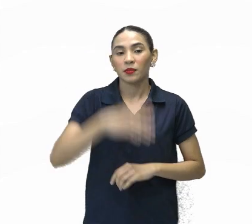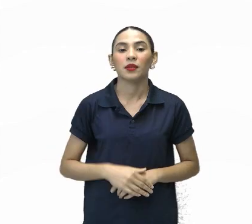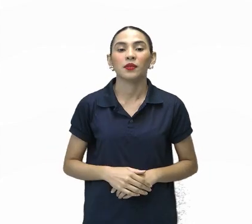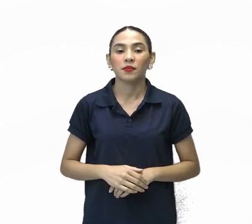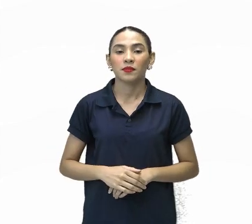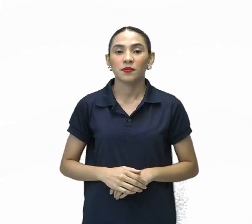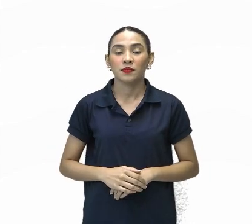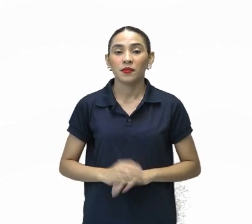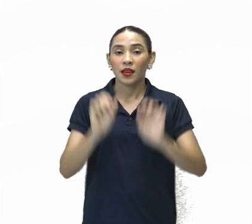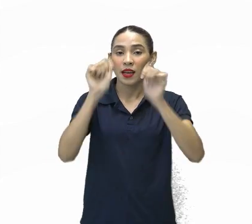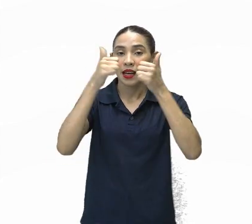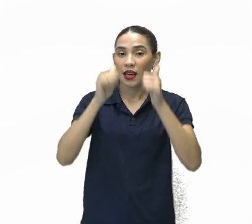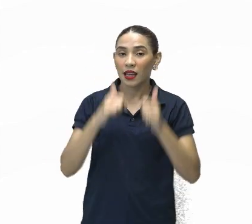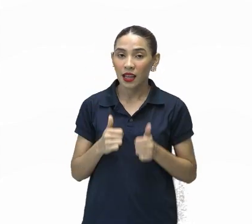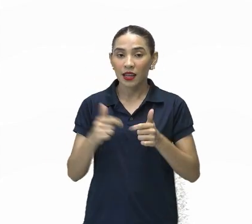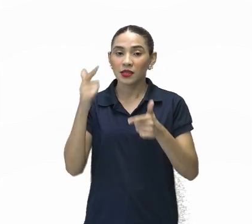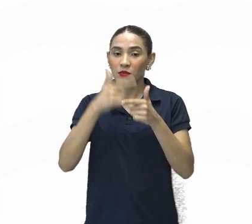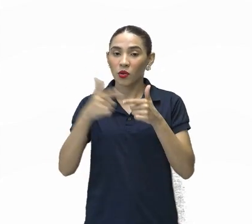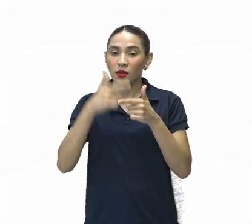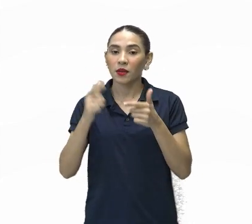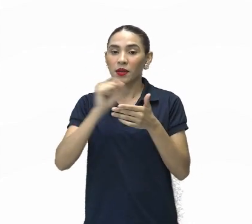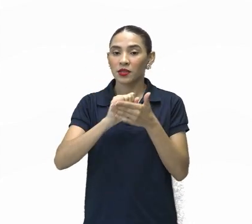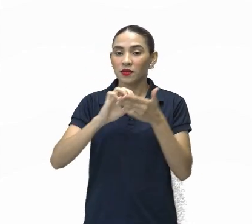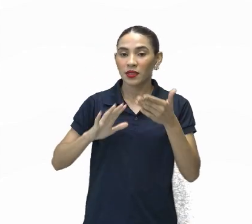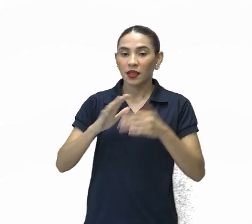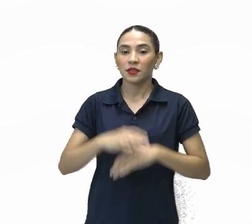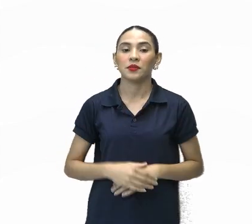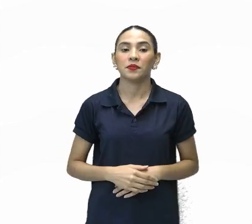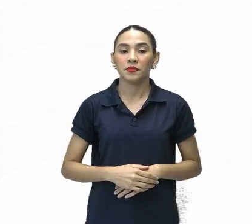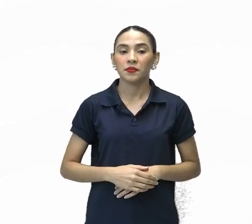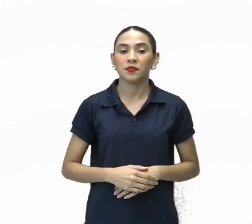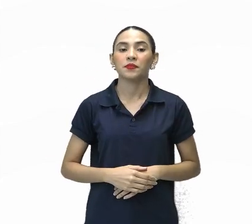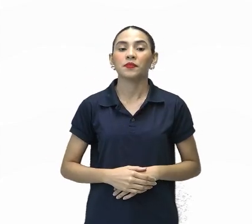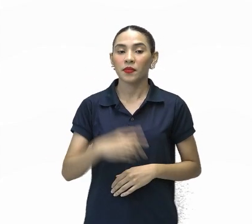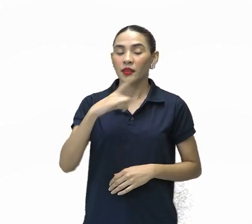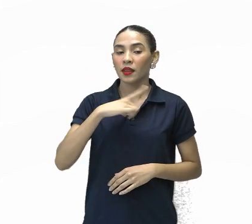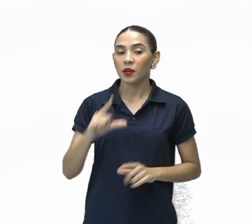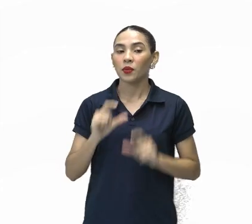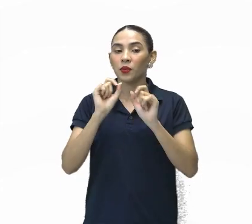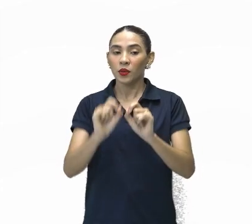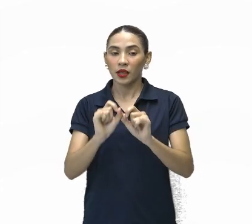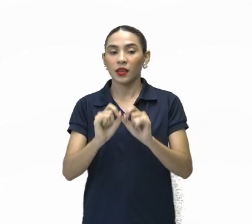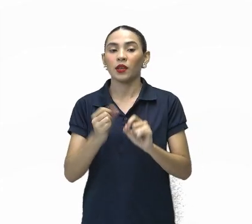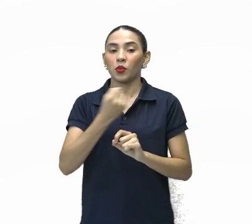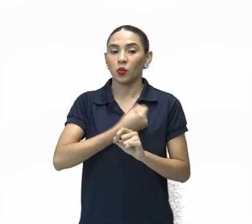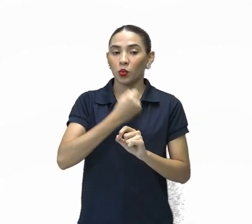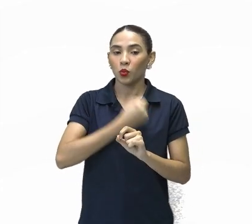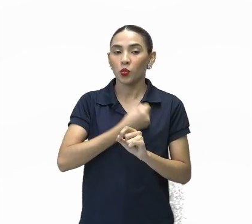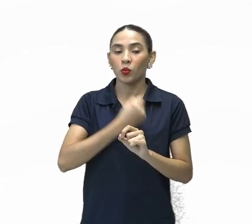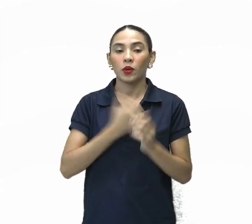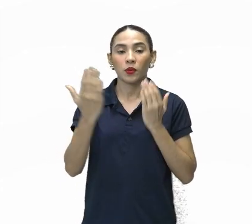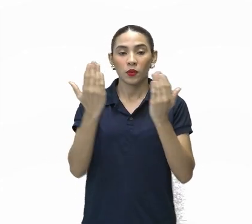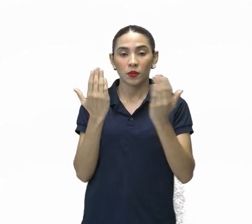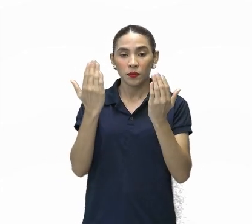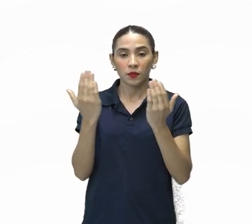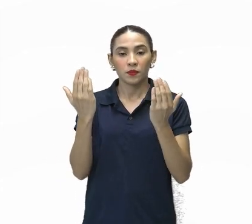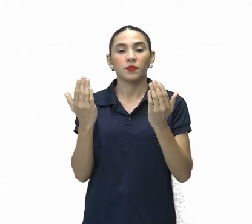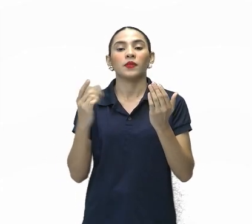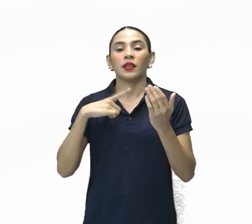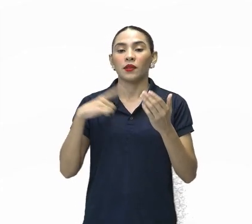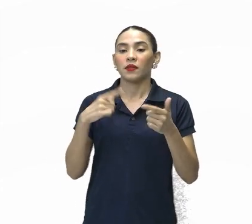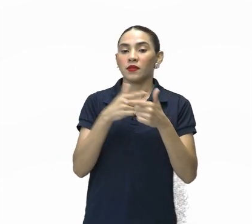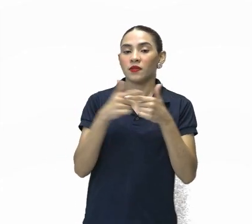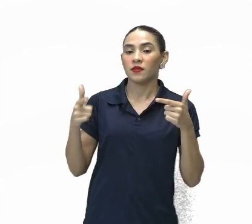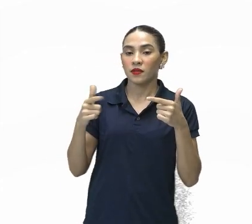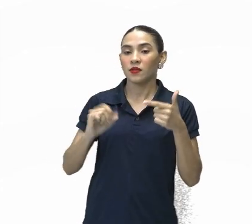conhecimento resolução e elaboração de problemas que envolvam grandezas determinadas pela